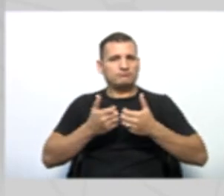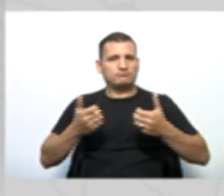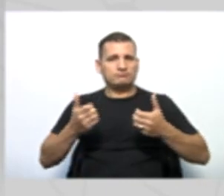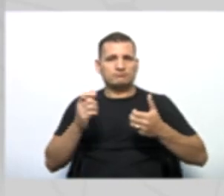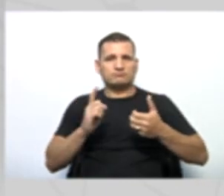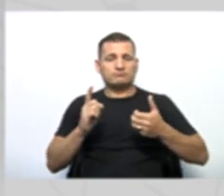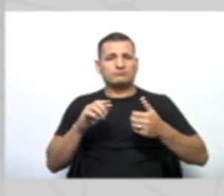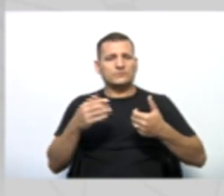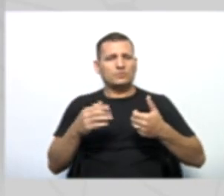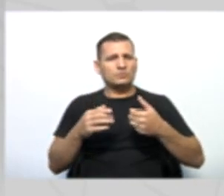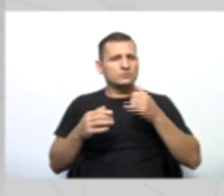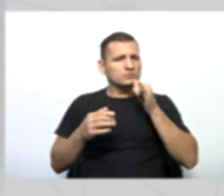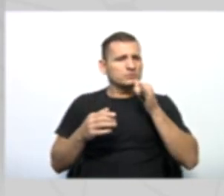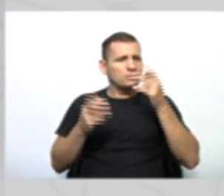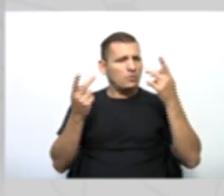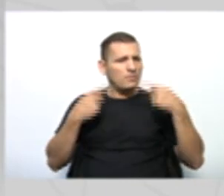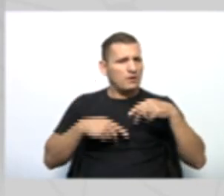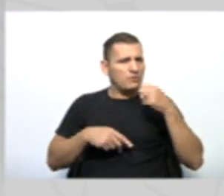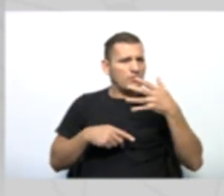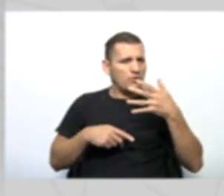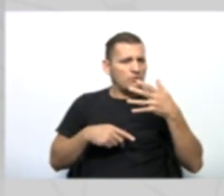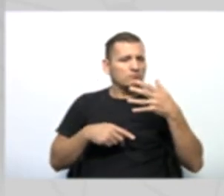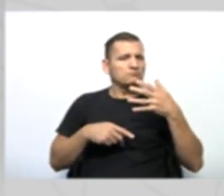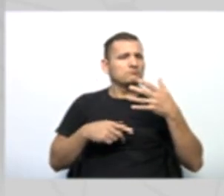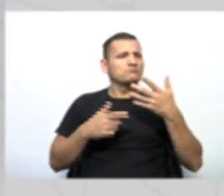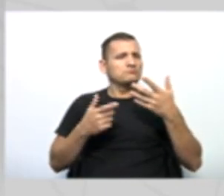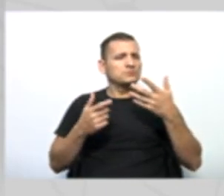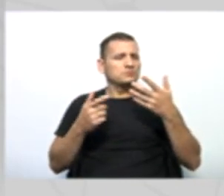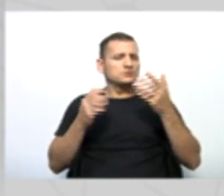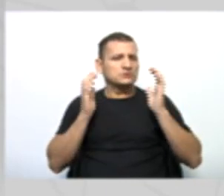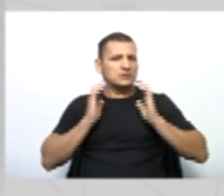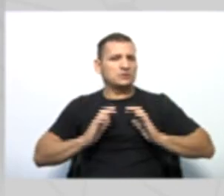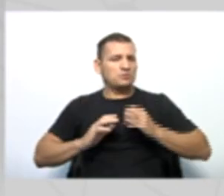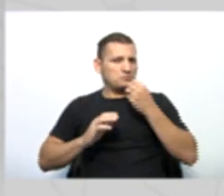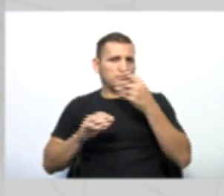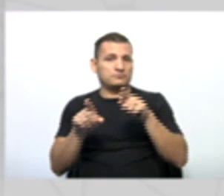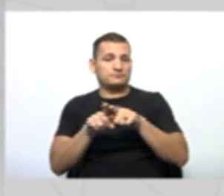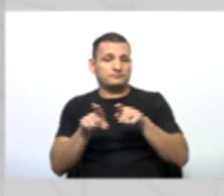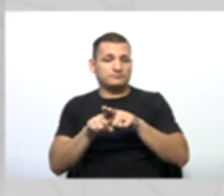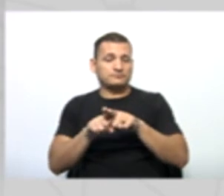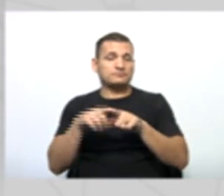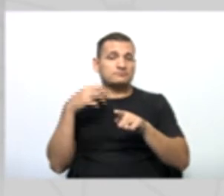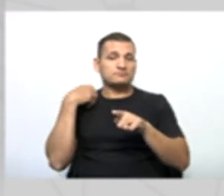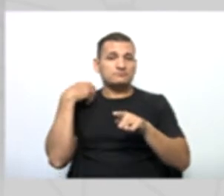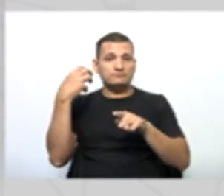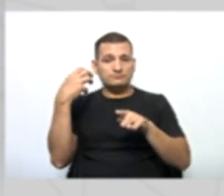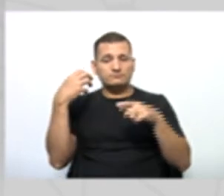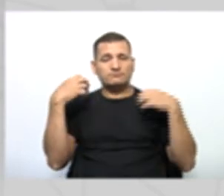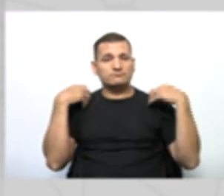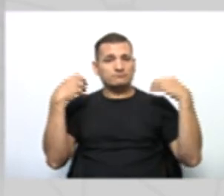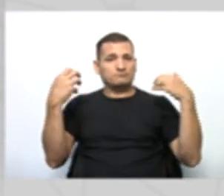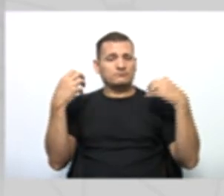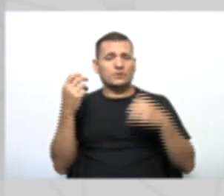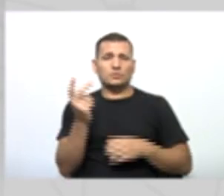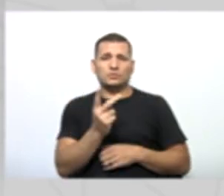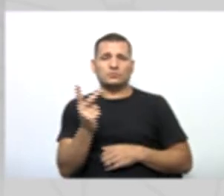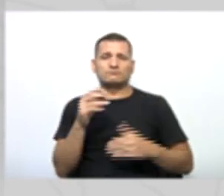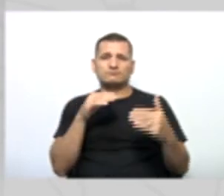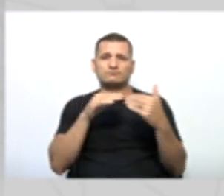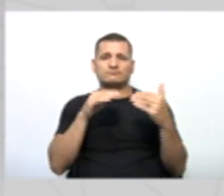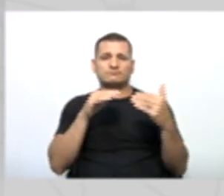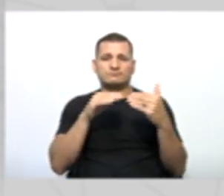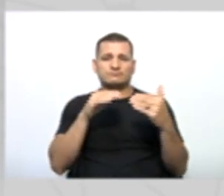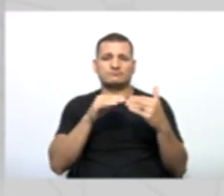é também o bom cidadão. Tanto para Aristóteles quanto Sócrates parecem concordar quanto